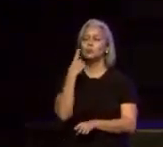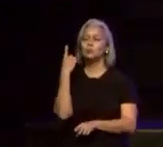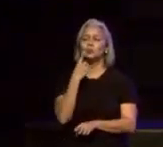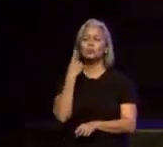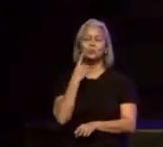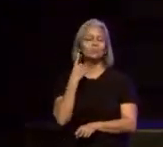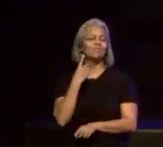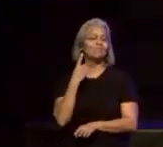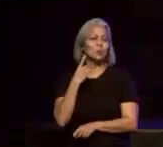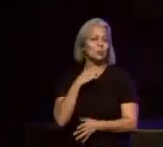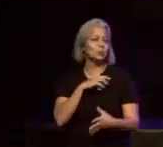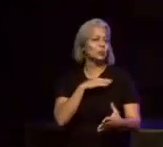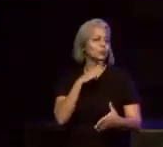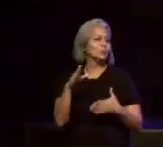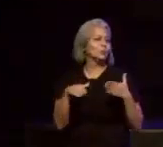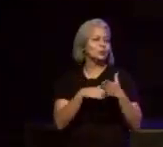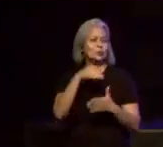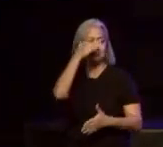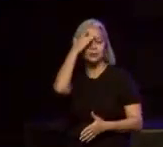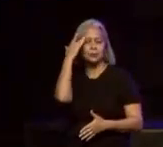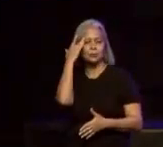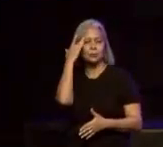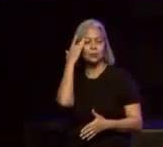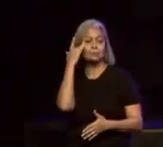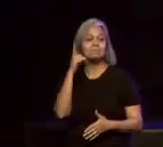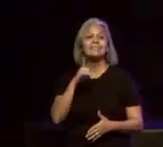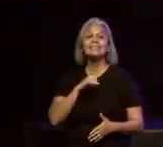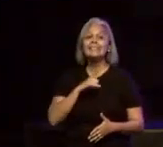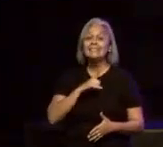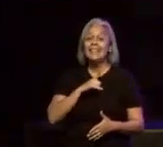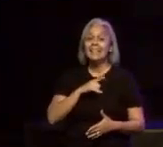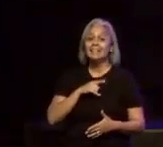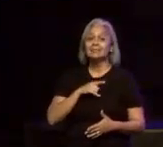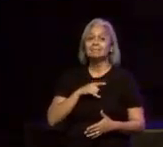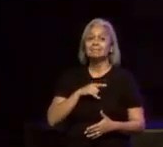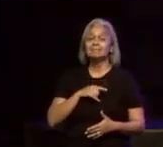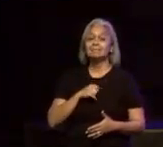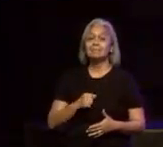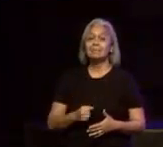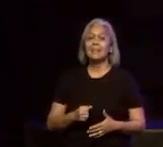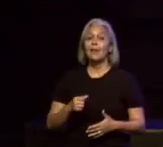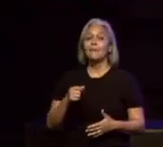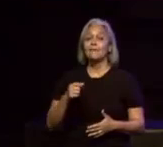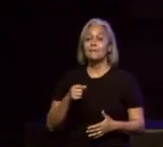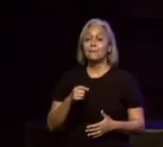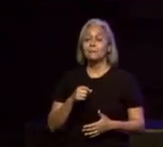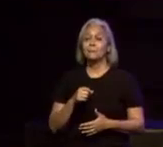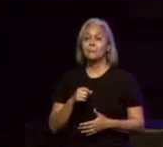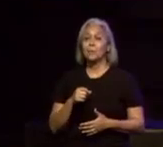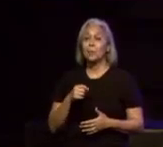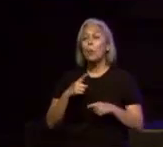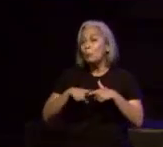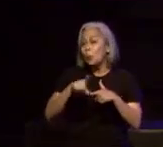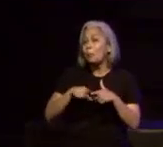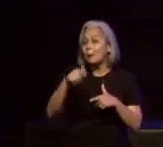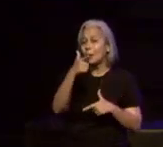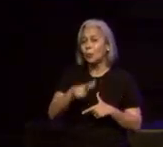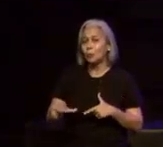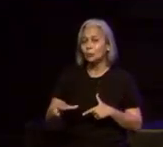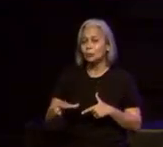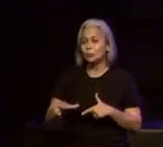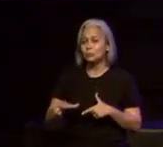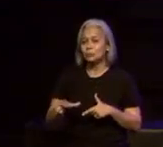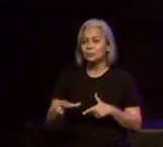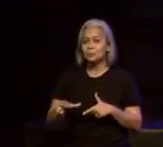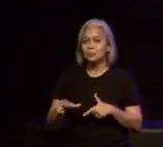precedentes. E há uma segunda vítima significativa da era da informação. Esse tempo de alta